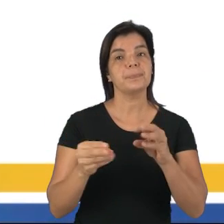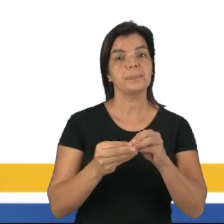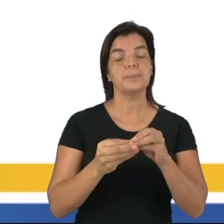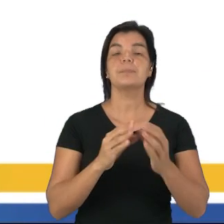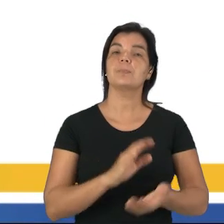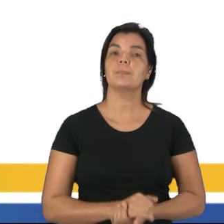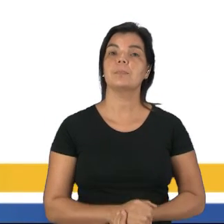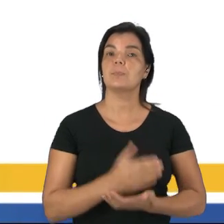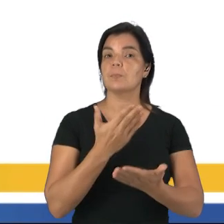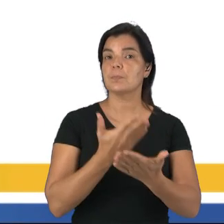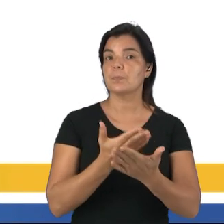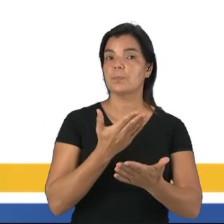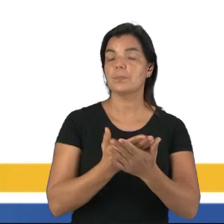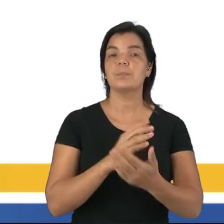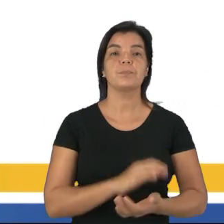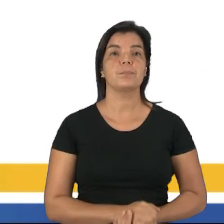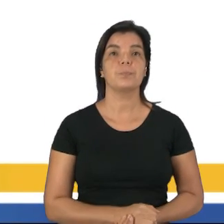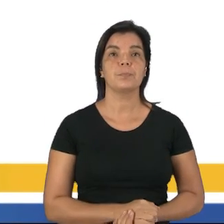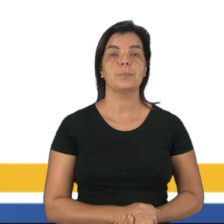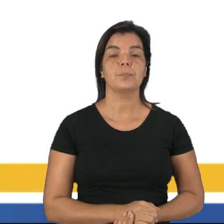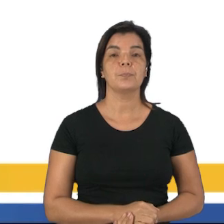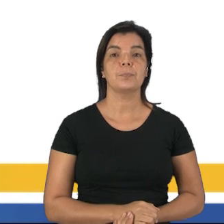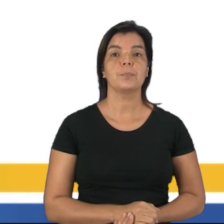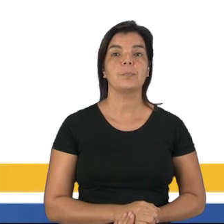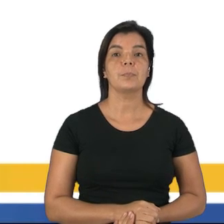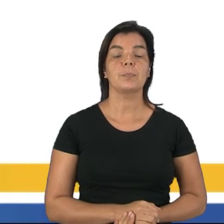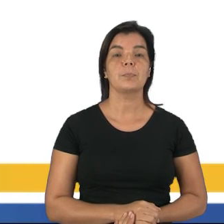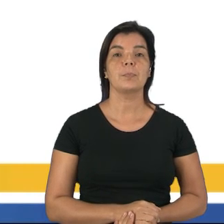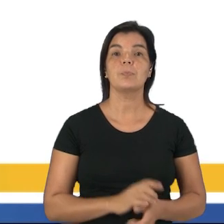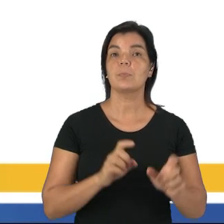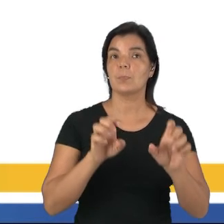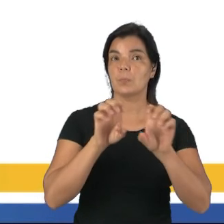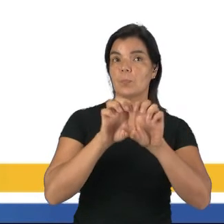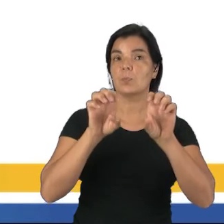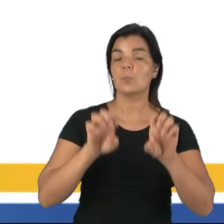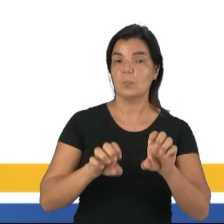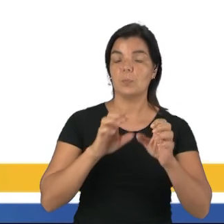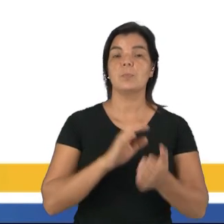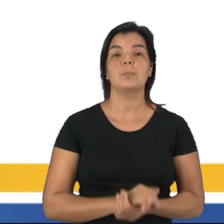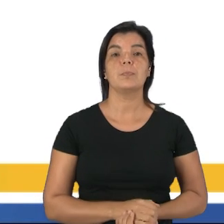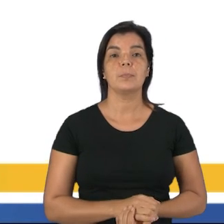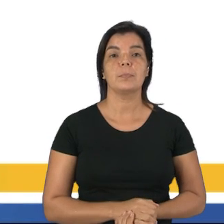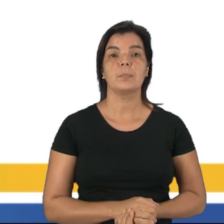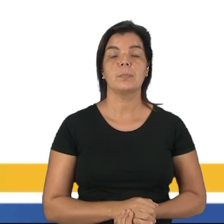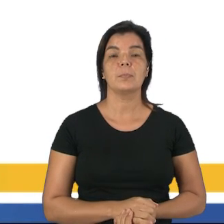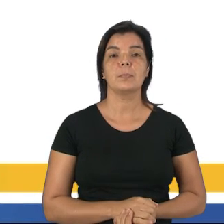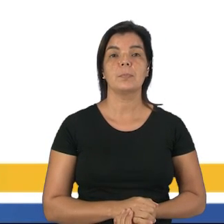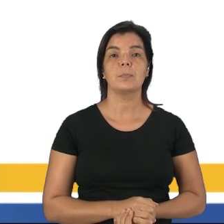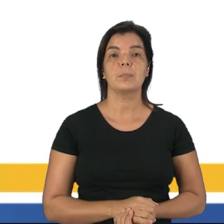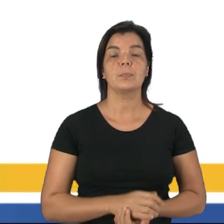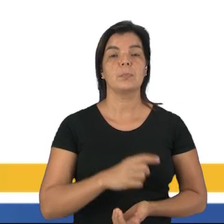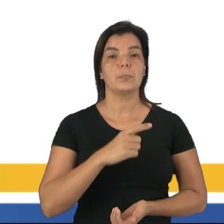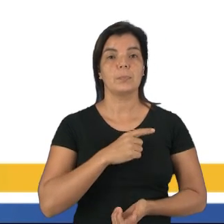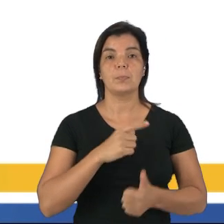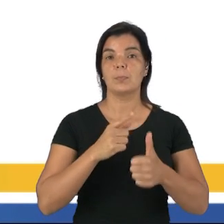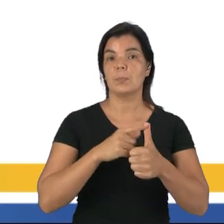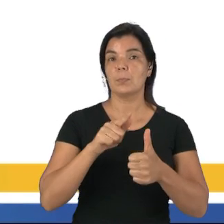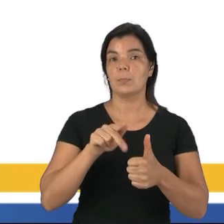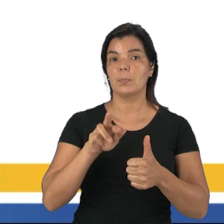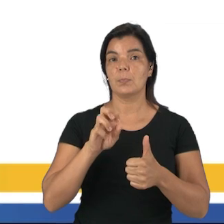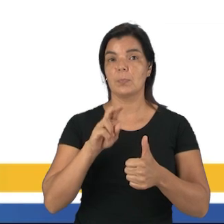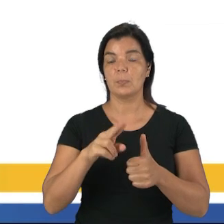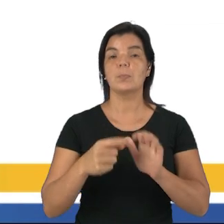nós fechamos a nossa aula com as seguintes palavras-chave. Equação, pessoal, né? Nós temos do primeiro grau, quando a gente